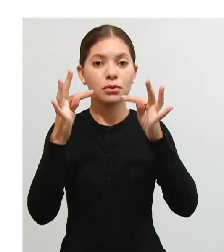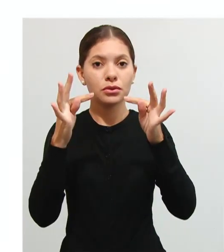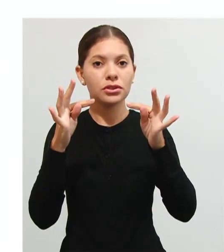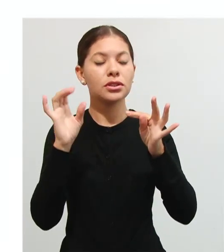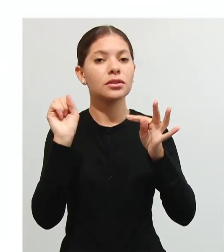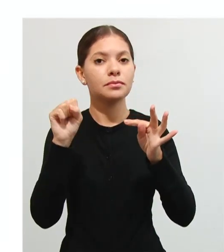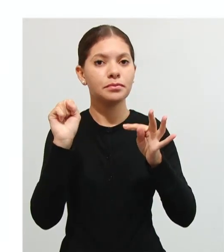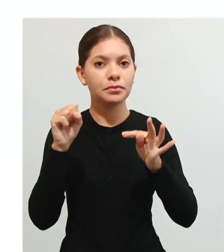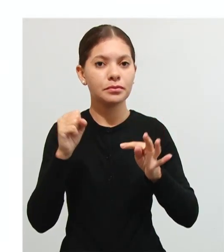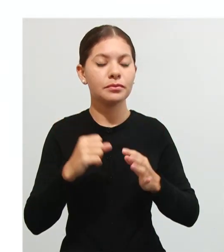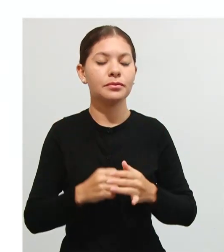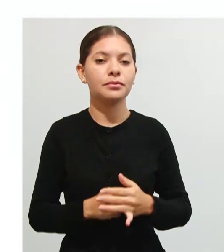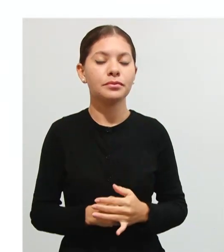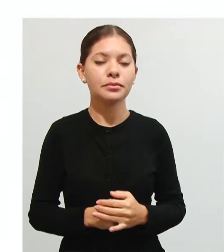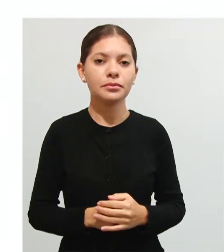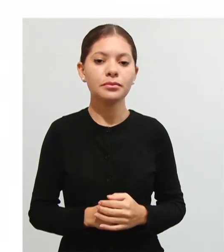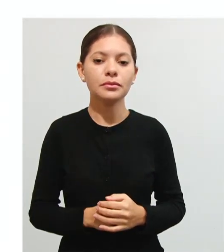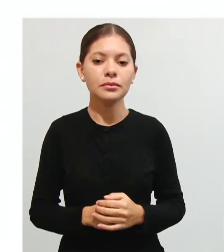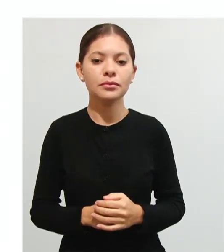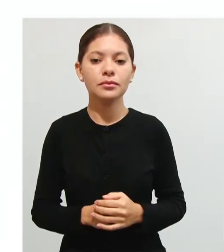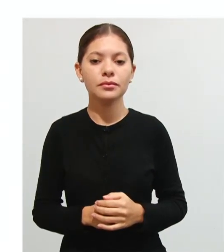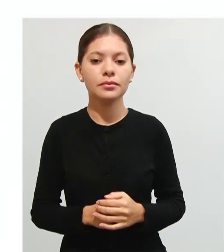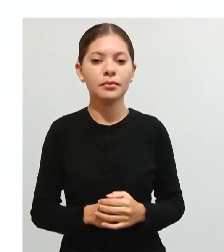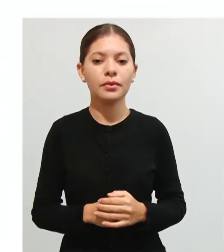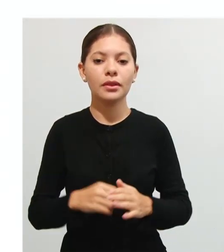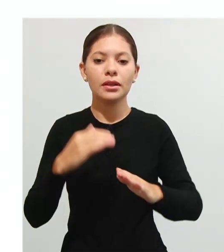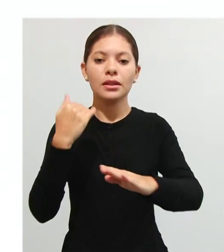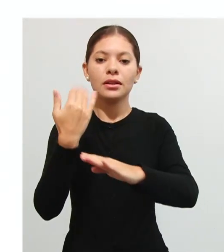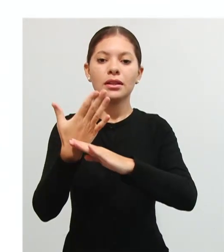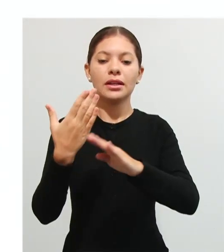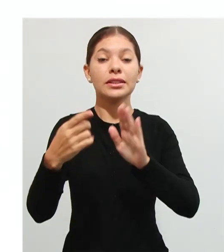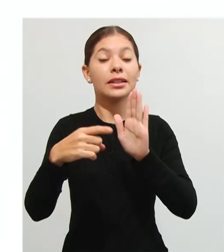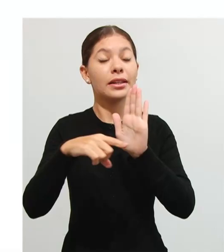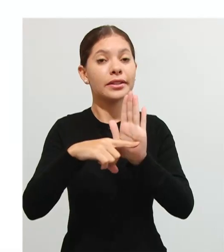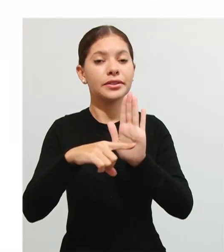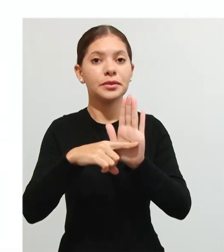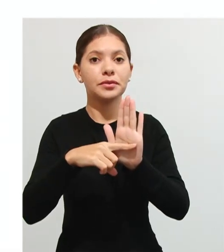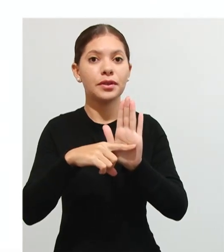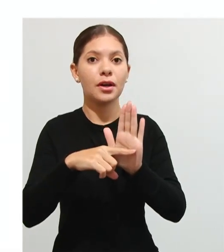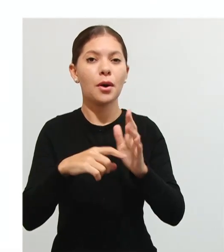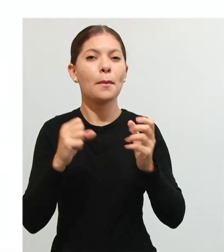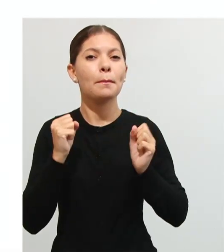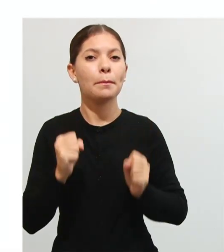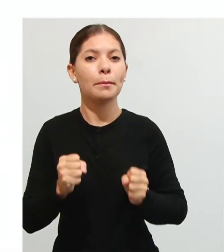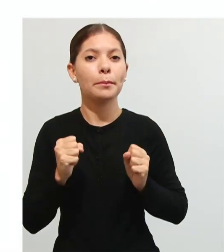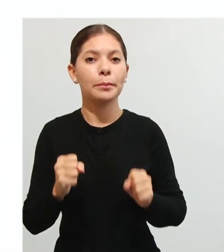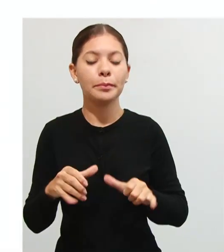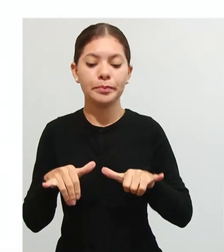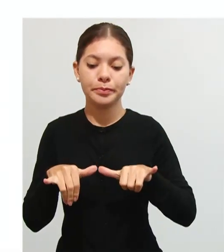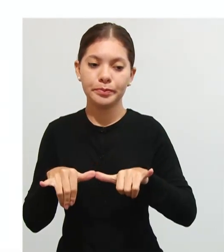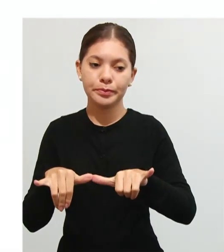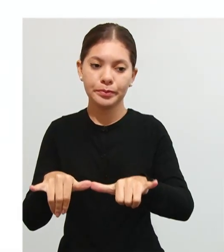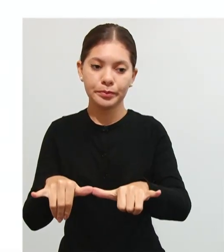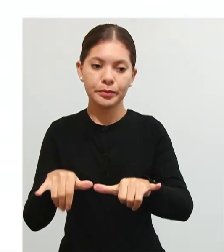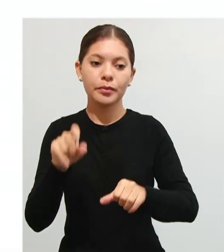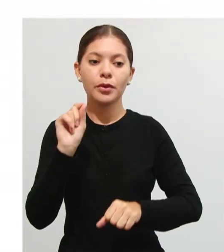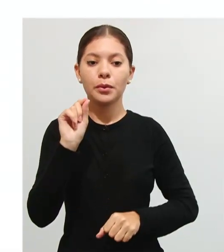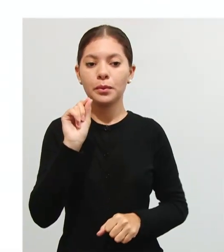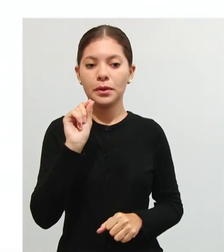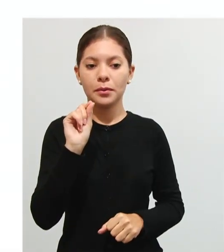sim, principalmente. E nas externalidades negativas, o poder do mercado ele tem que